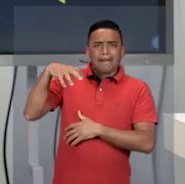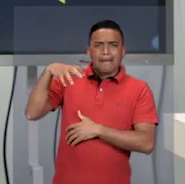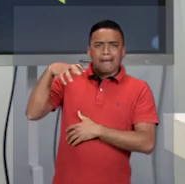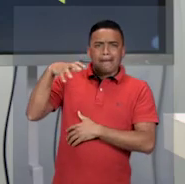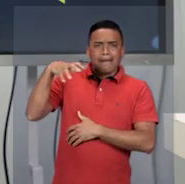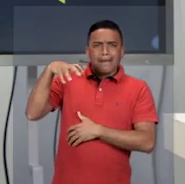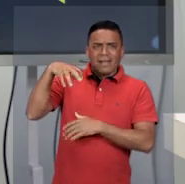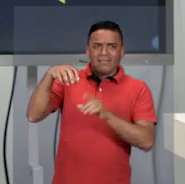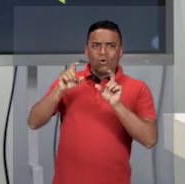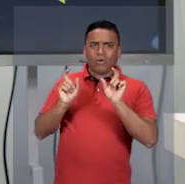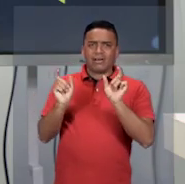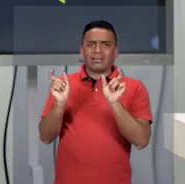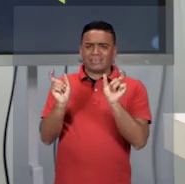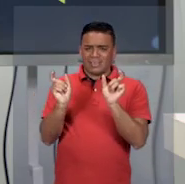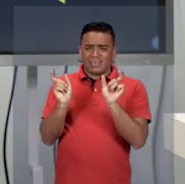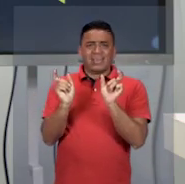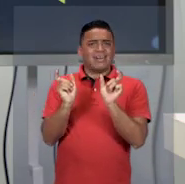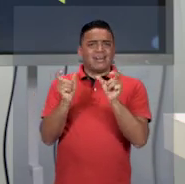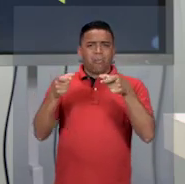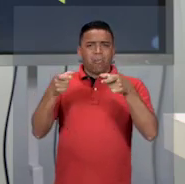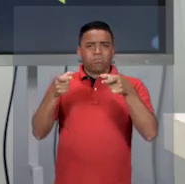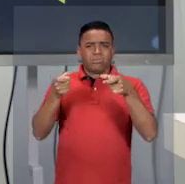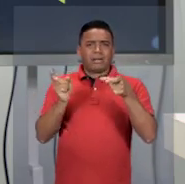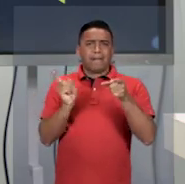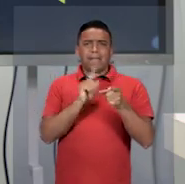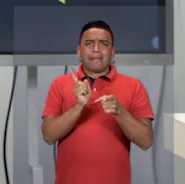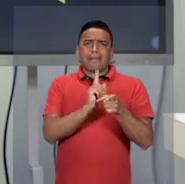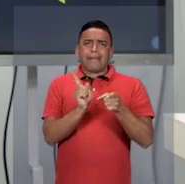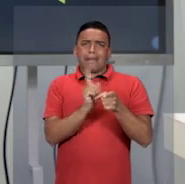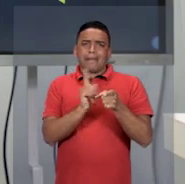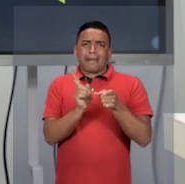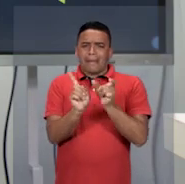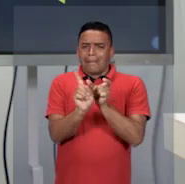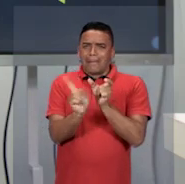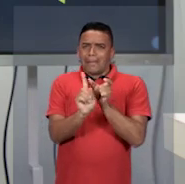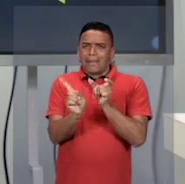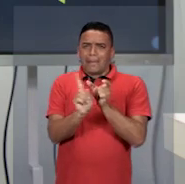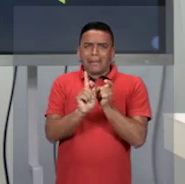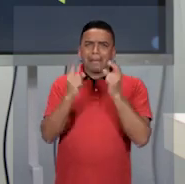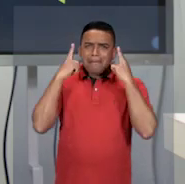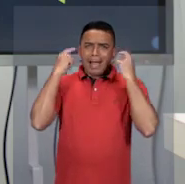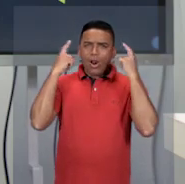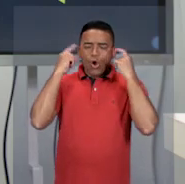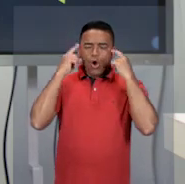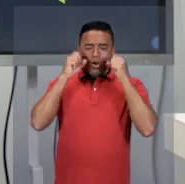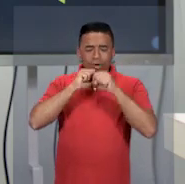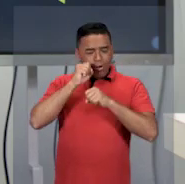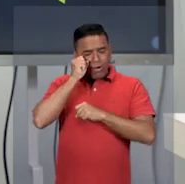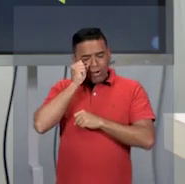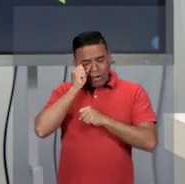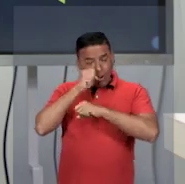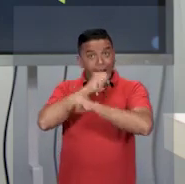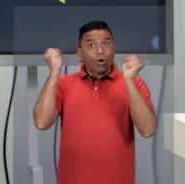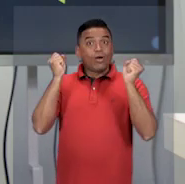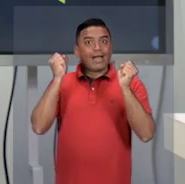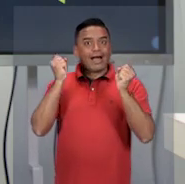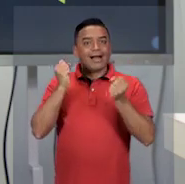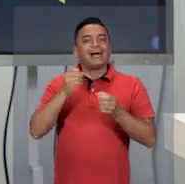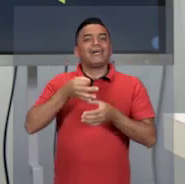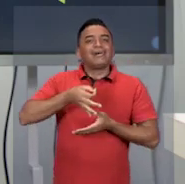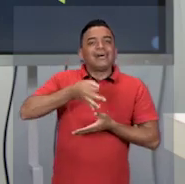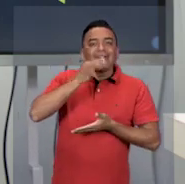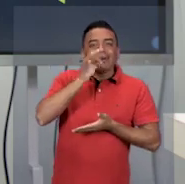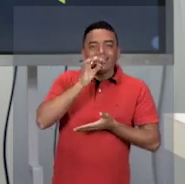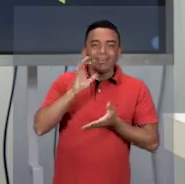tem o barulhozinho, né? Um mecanismozinho onde faz barulho para acordar, e um café no meio. Portanto, eu